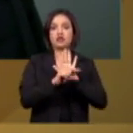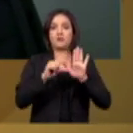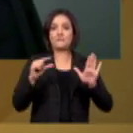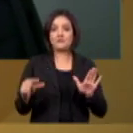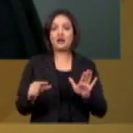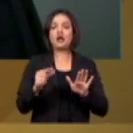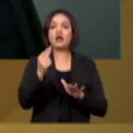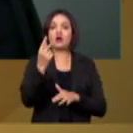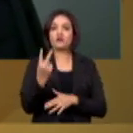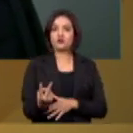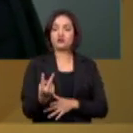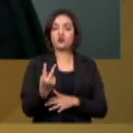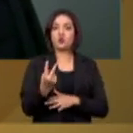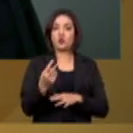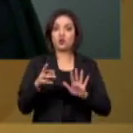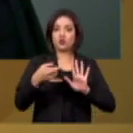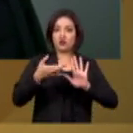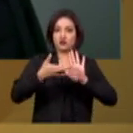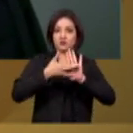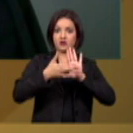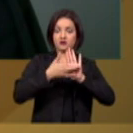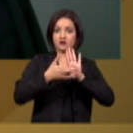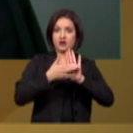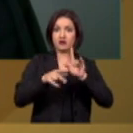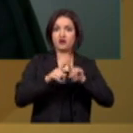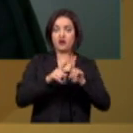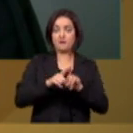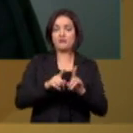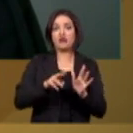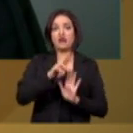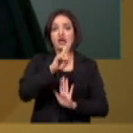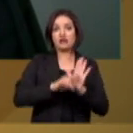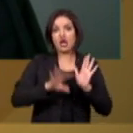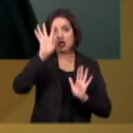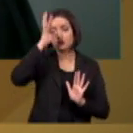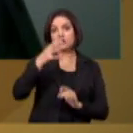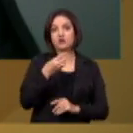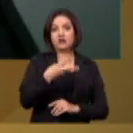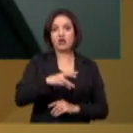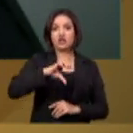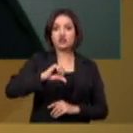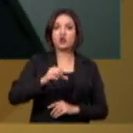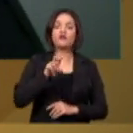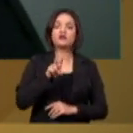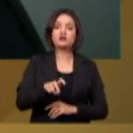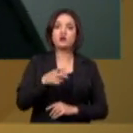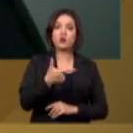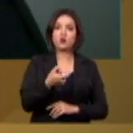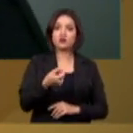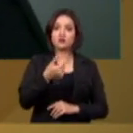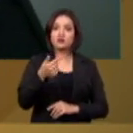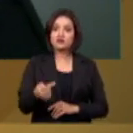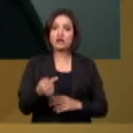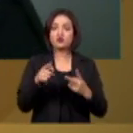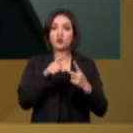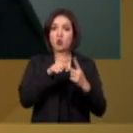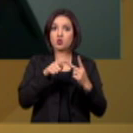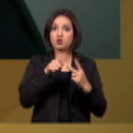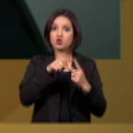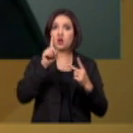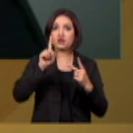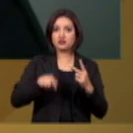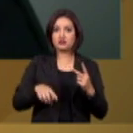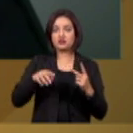em primeiro para a 1º da resolução 3957 vamos usar